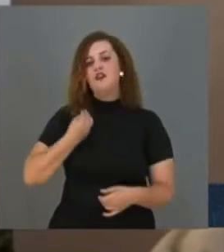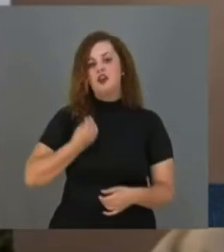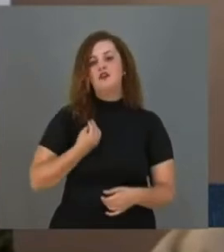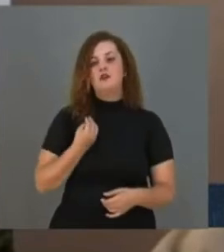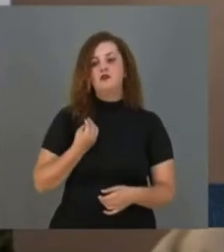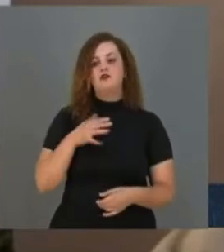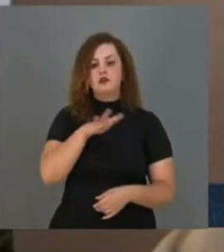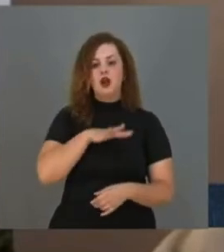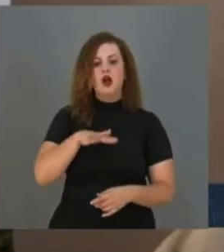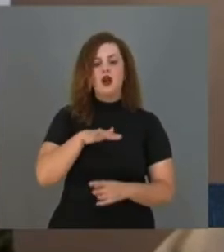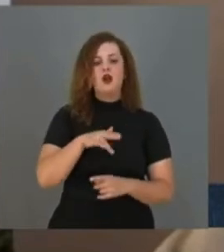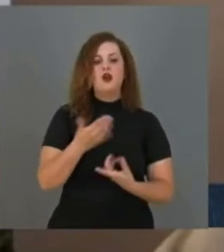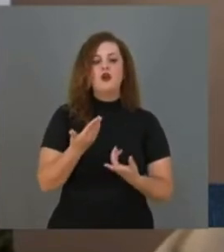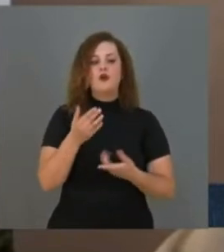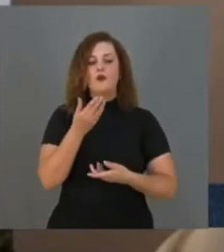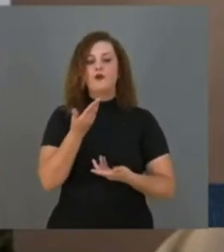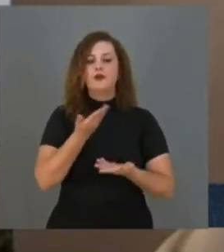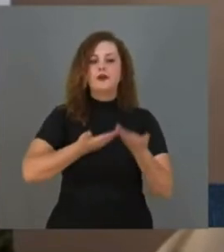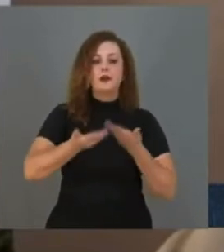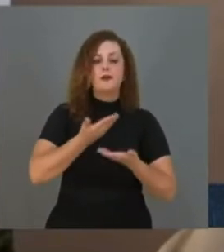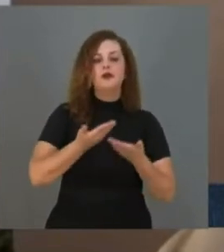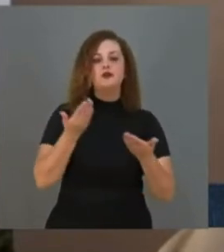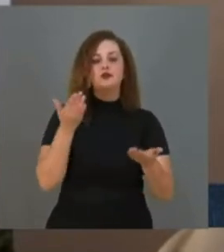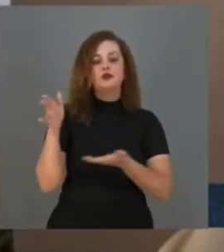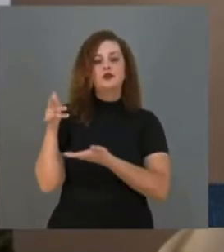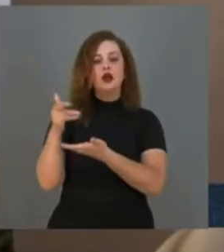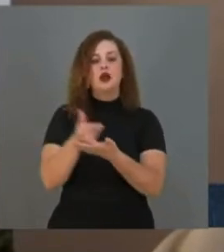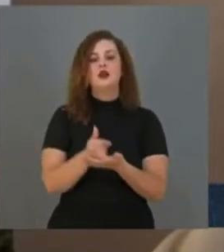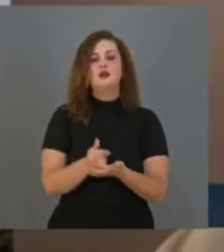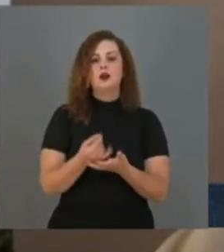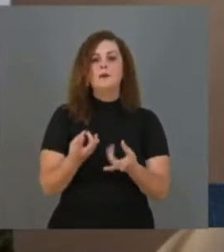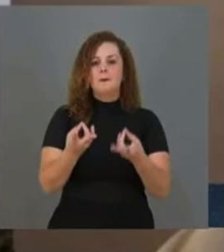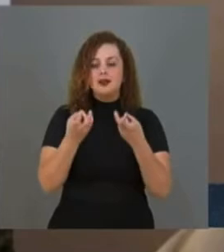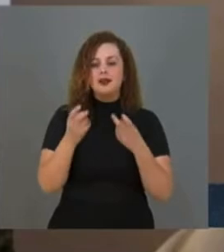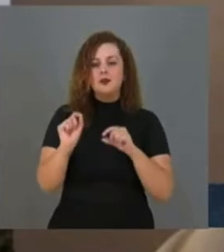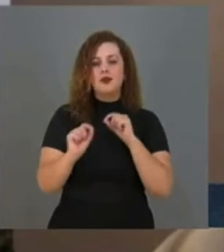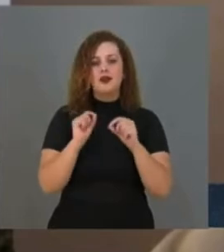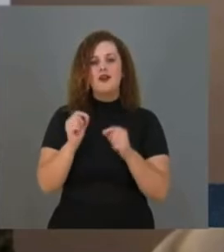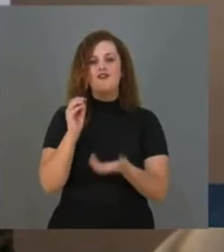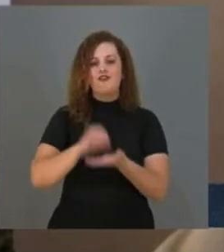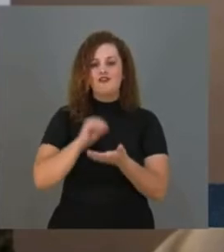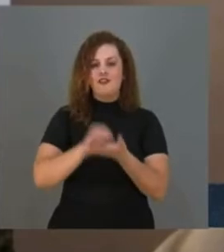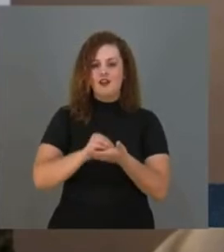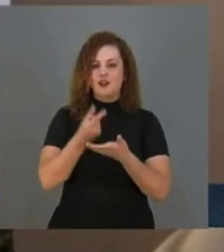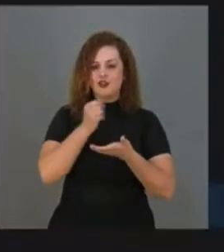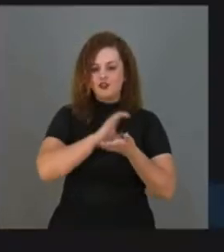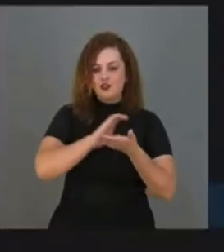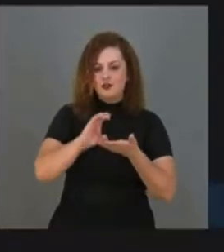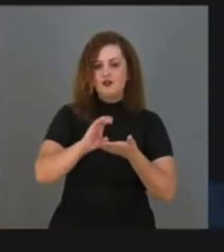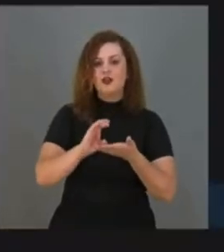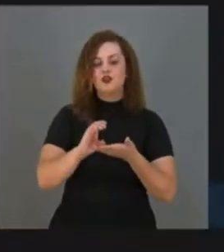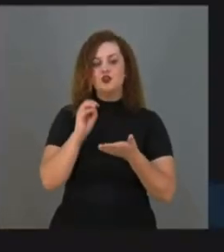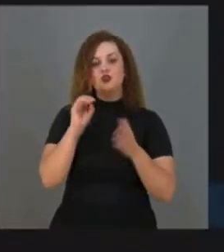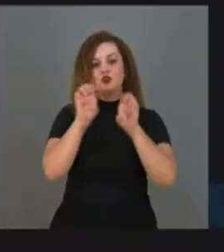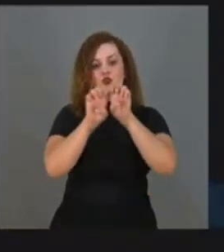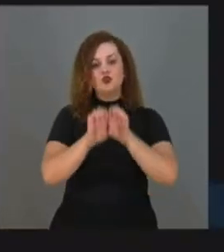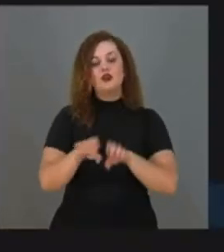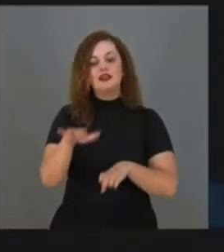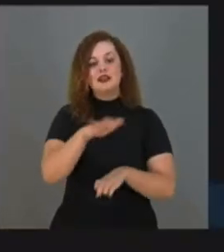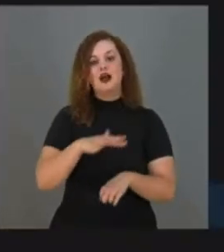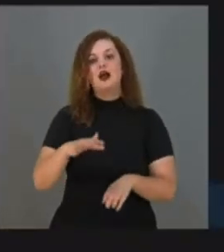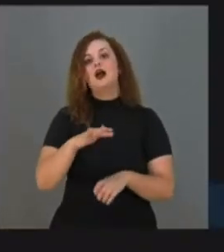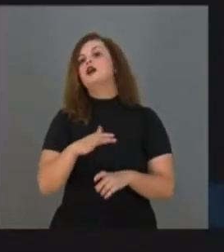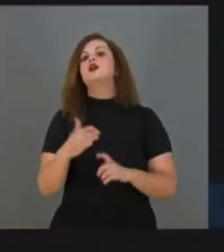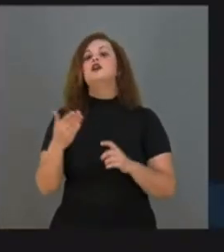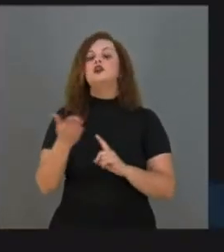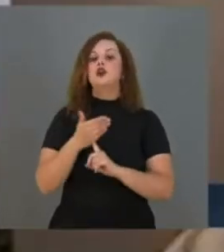Este cenário é um reflexo mais imediato do desinvestimento na infraestrutura e em recursos humanos na área de